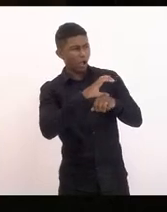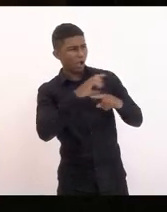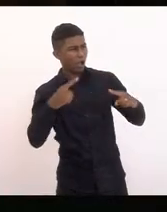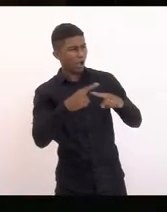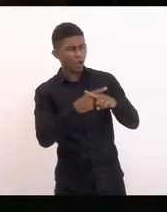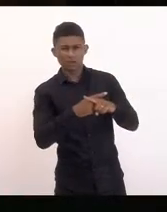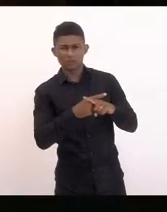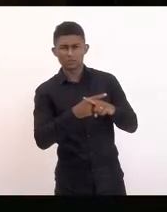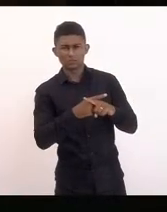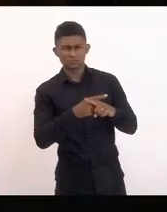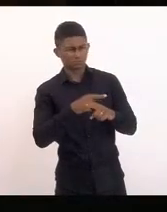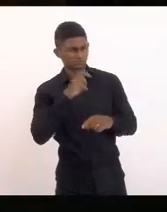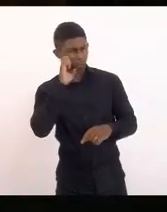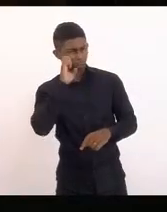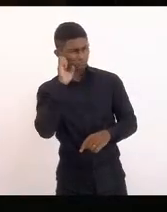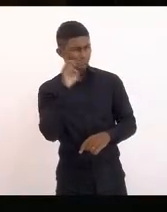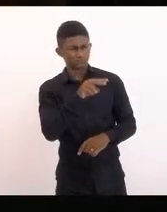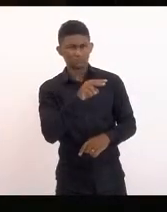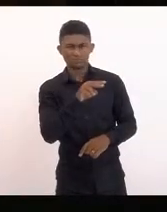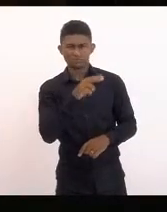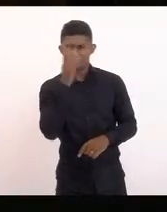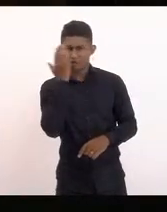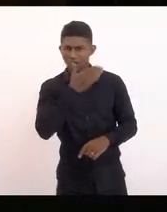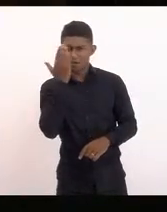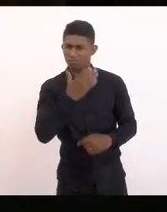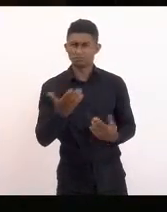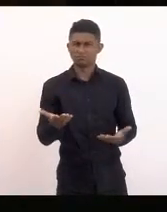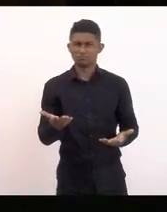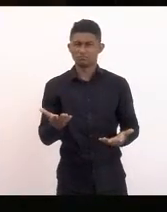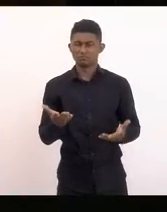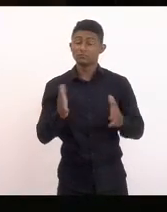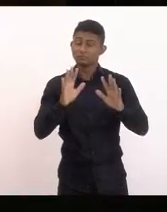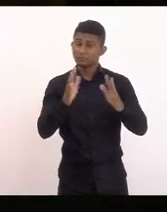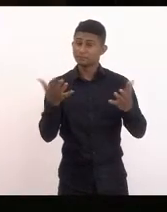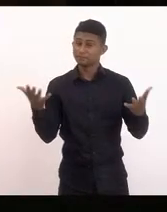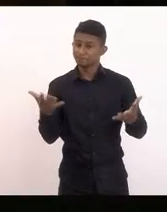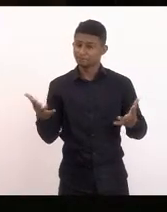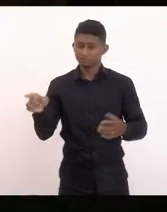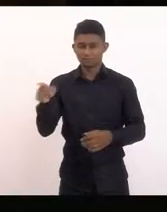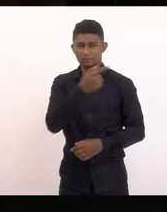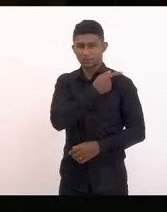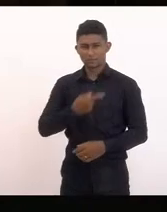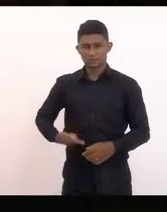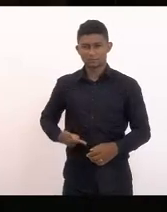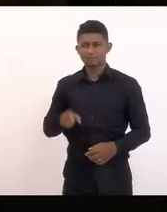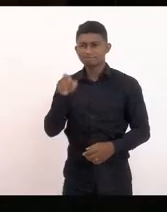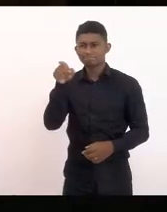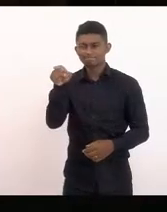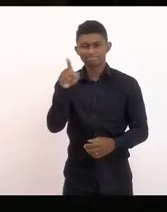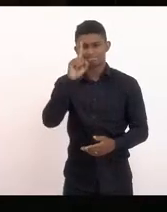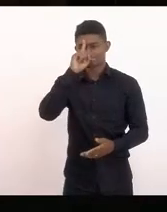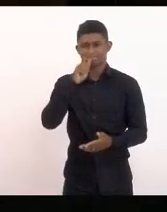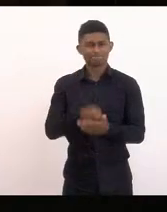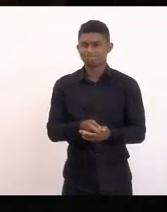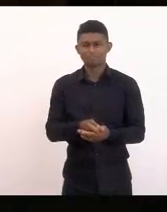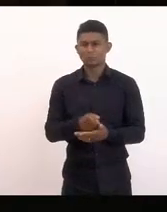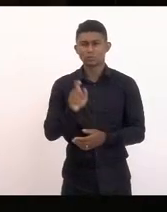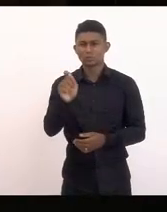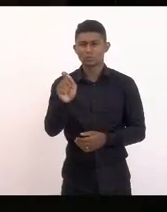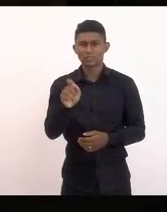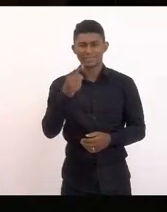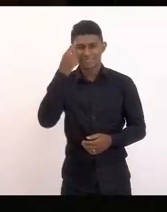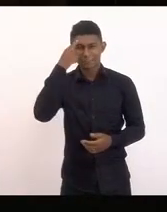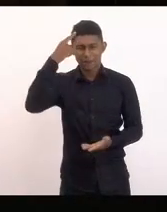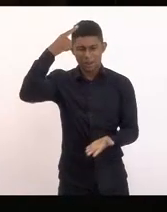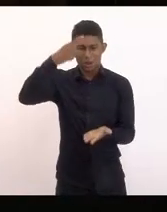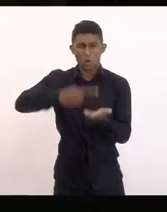inconstitucional. Mas, infelizmente, no apagar das luzes, o governador simplesmente quebrou todo o acordo